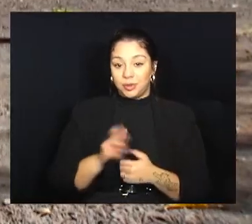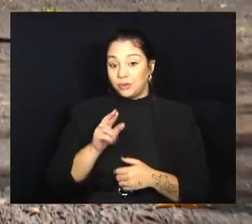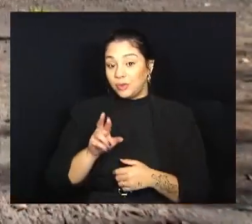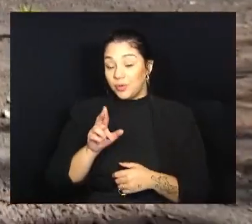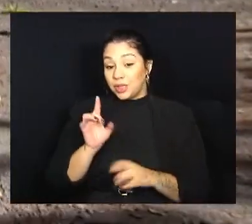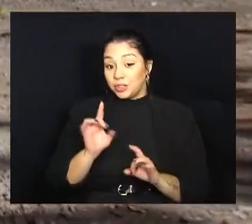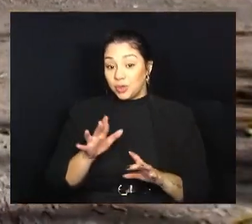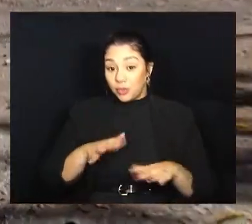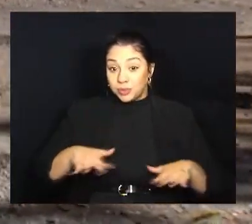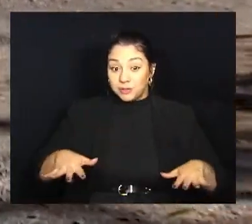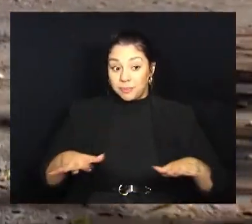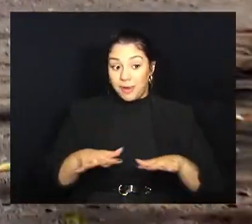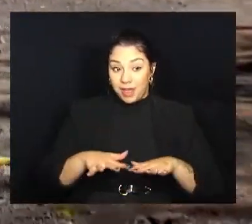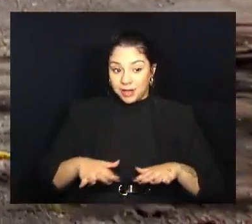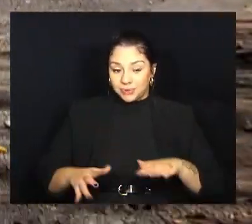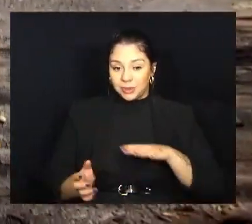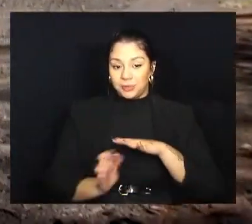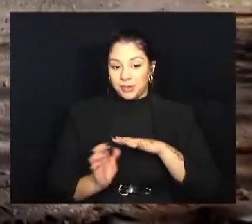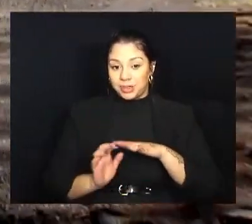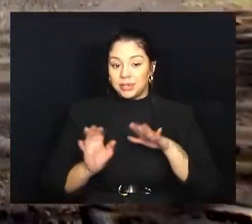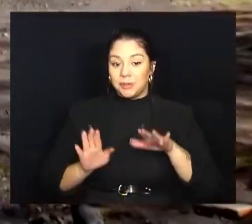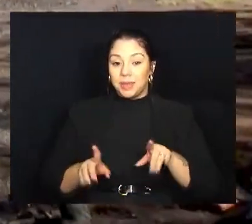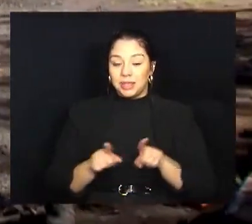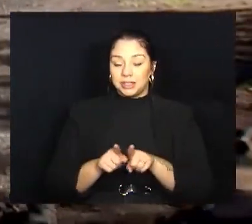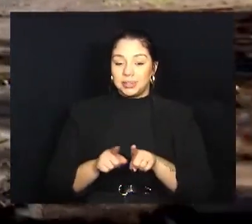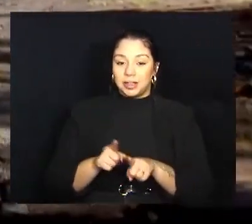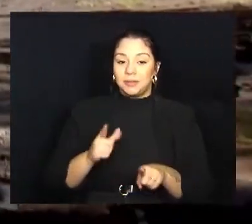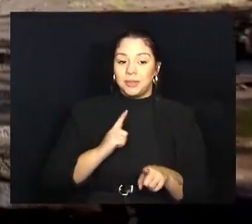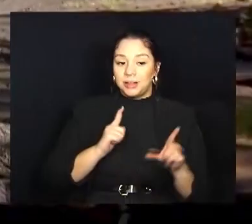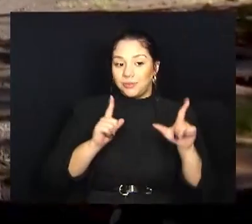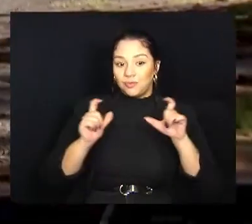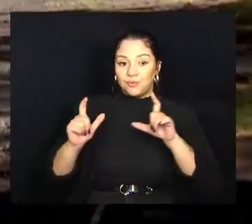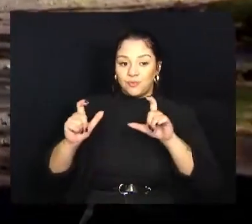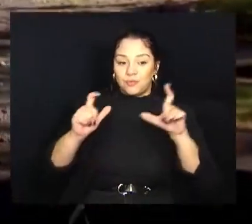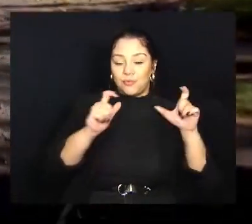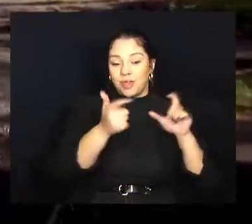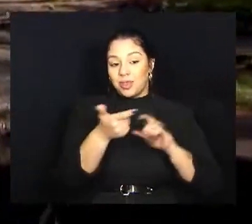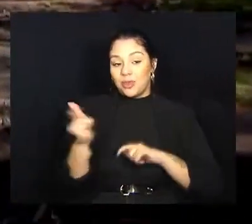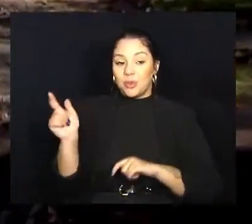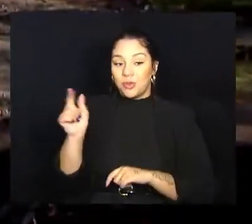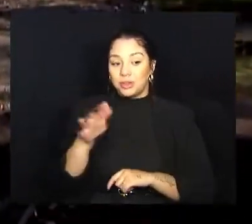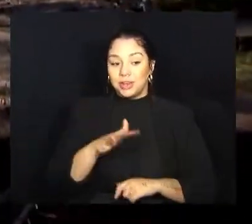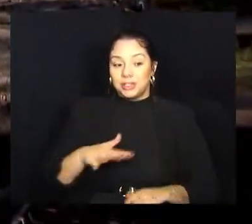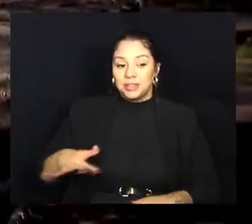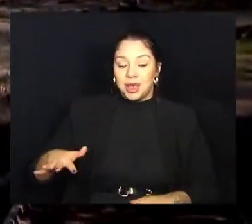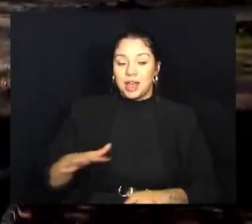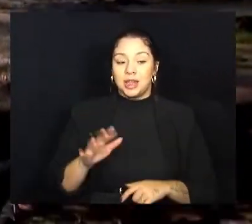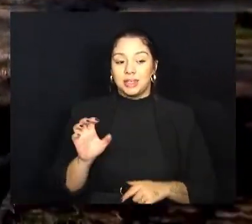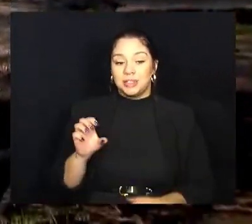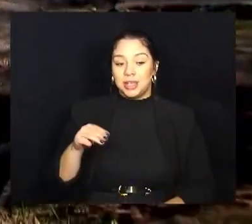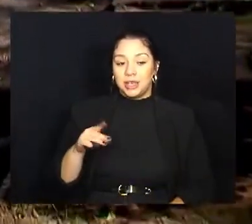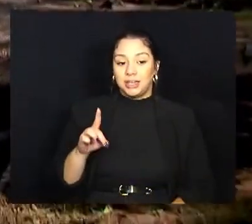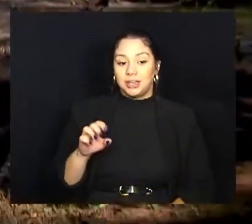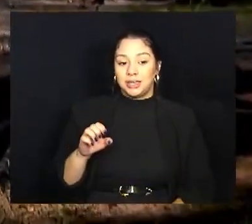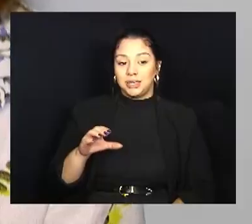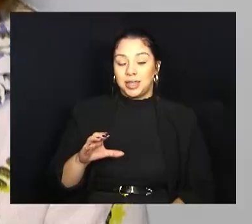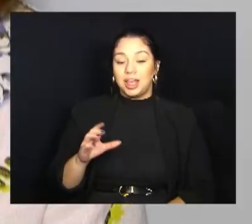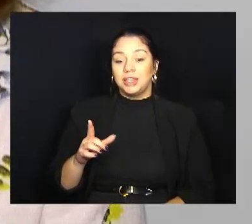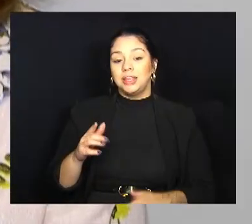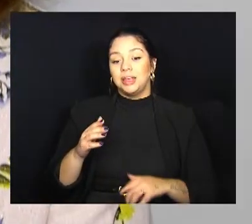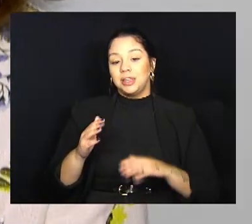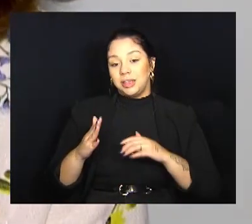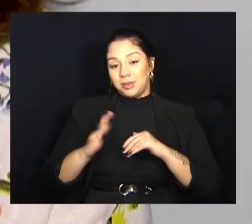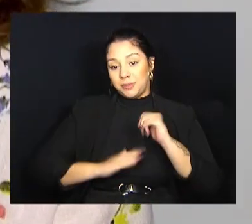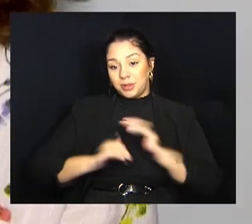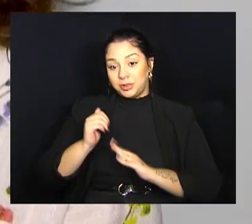da empresa foi explorado, mas também registro de outras áreas onde a INDEC atua, como os terminais.